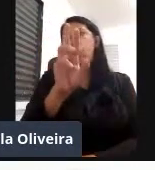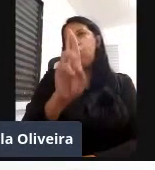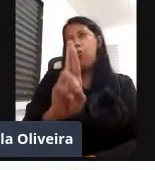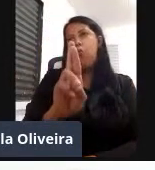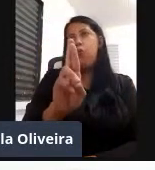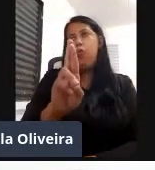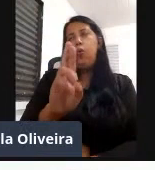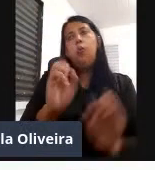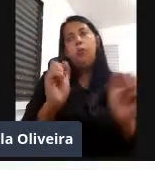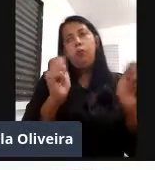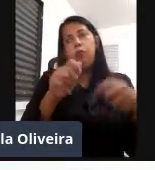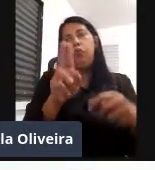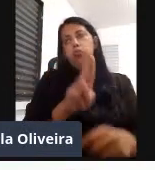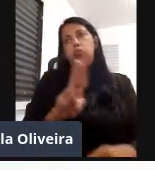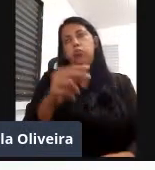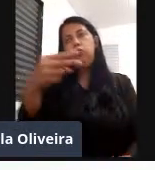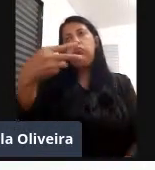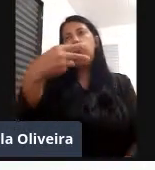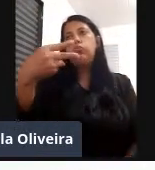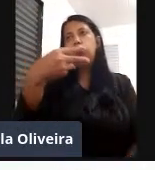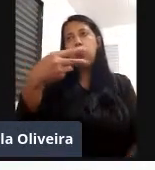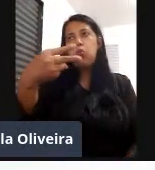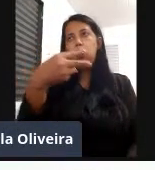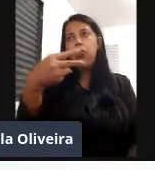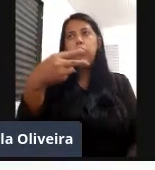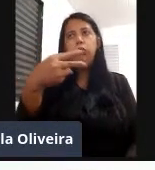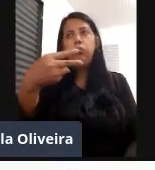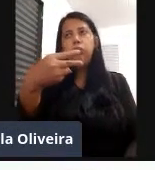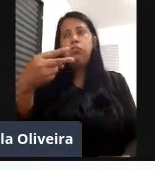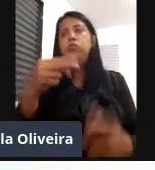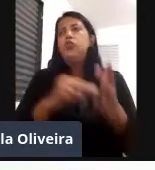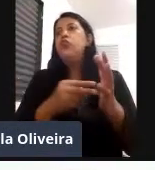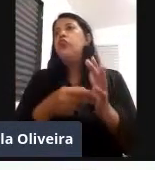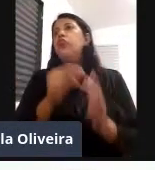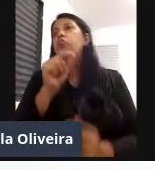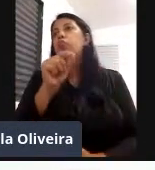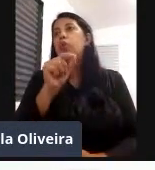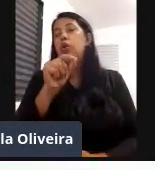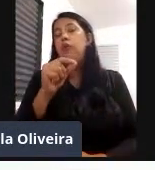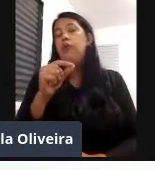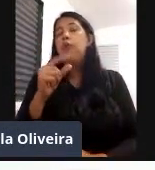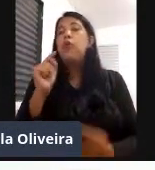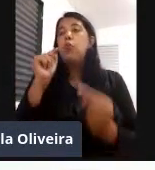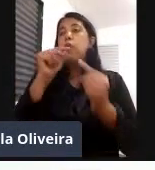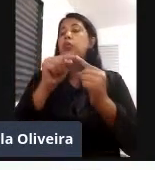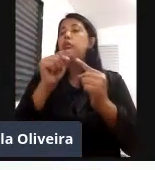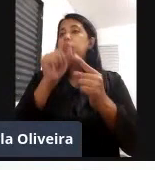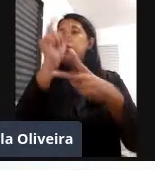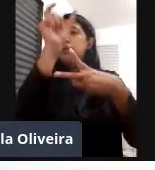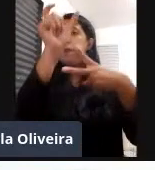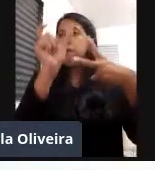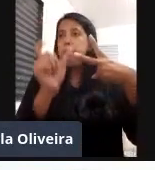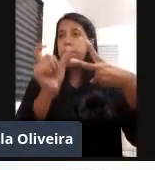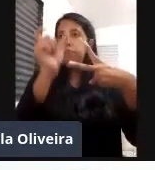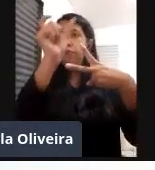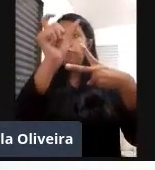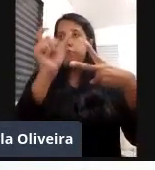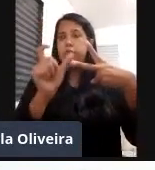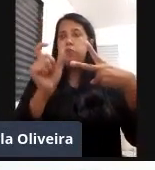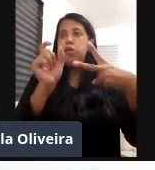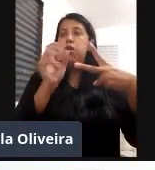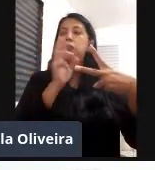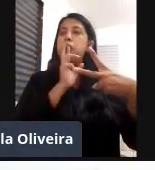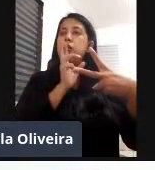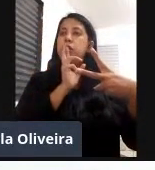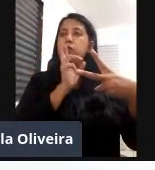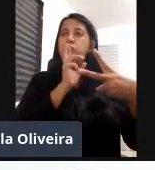tem um sinal de igual. Porque quer dizer o quê? Que ele vai combinar os termos da pesquisa para que cada resultado da